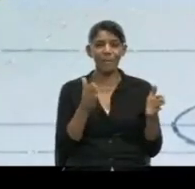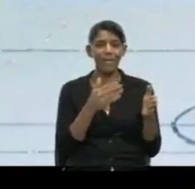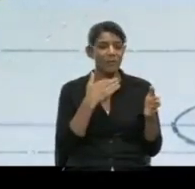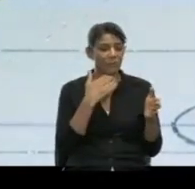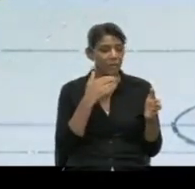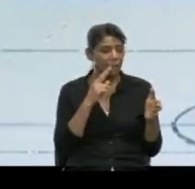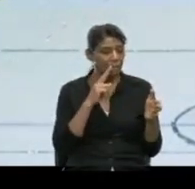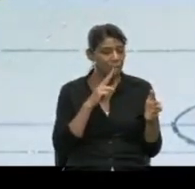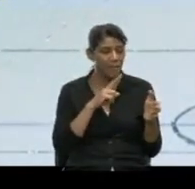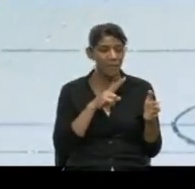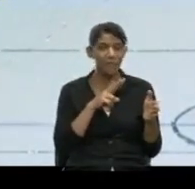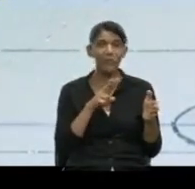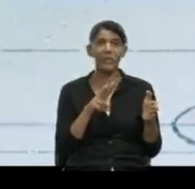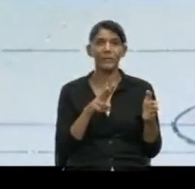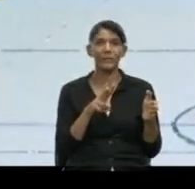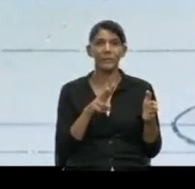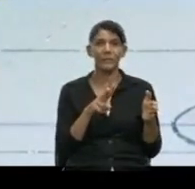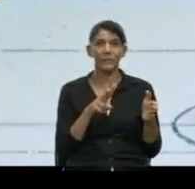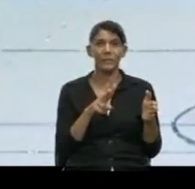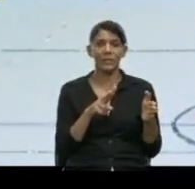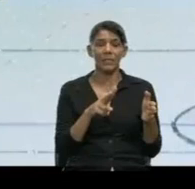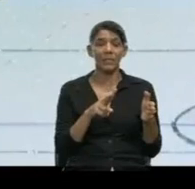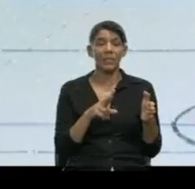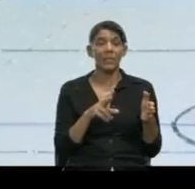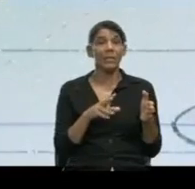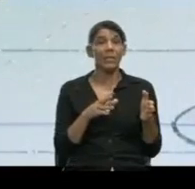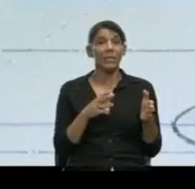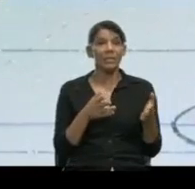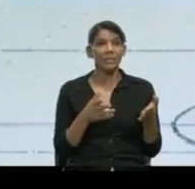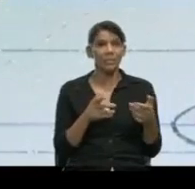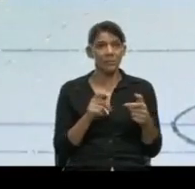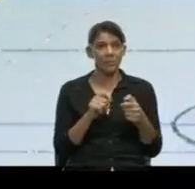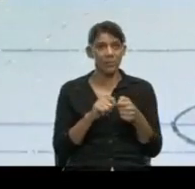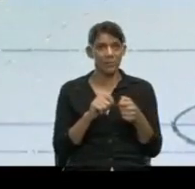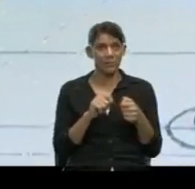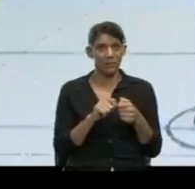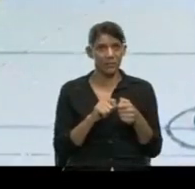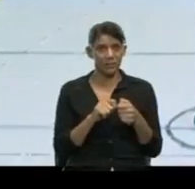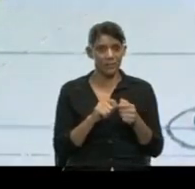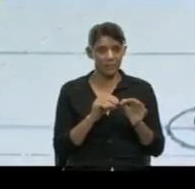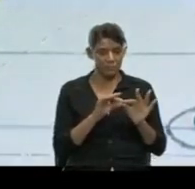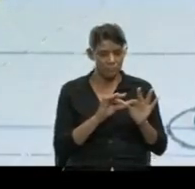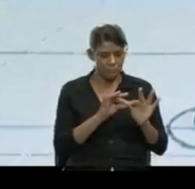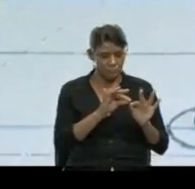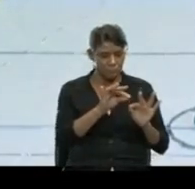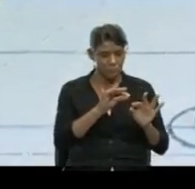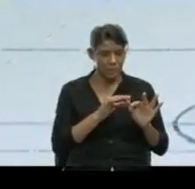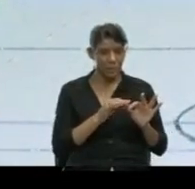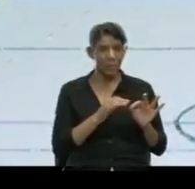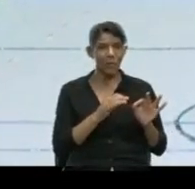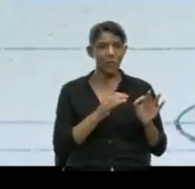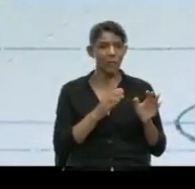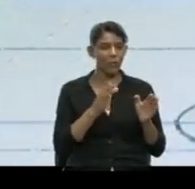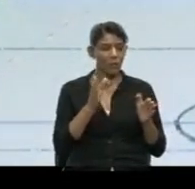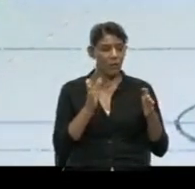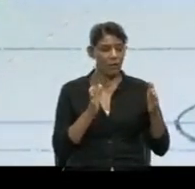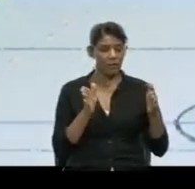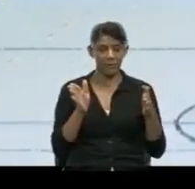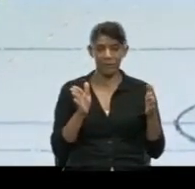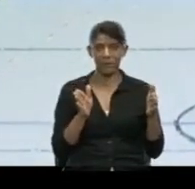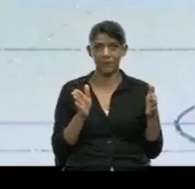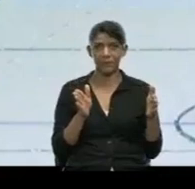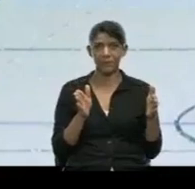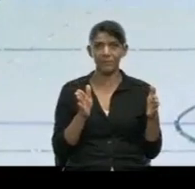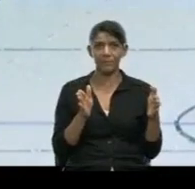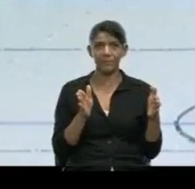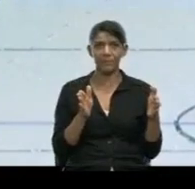legal, tá, da maquete finalizada. Então, a gente vai estar fazendo a alocação com as faces. A gente vai considerar